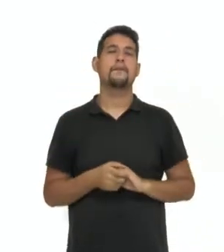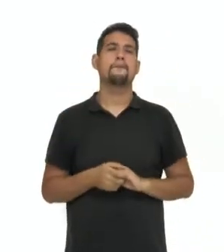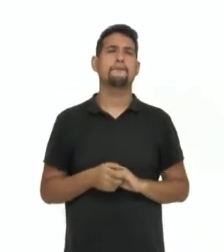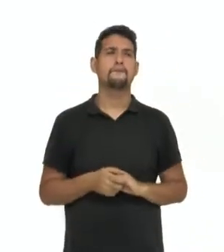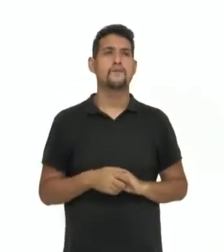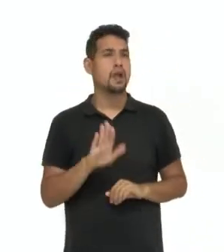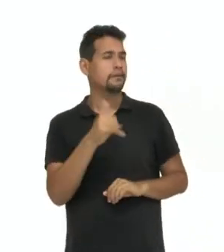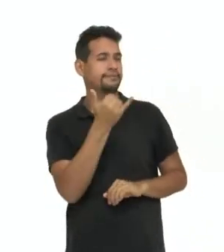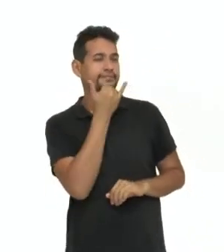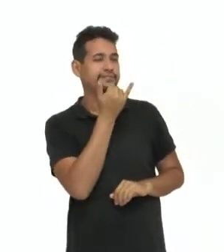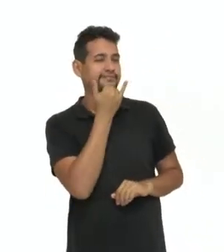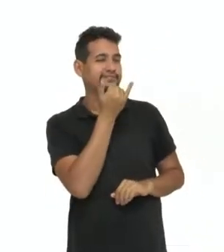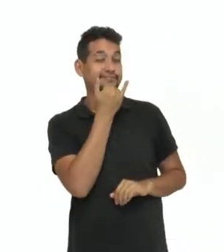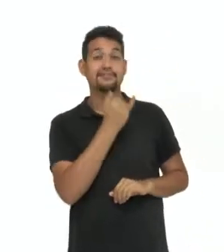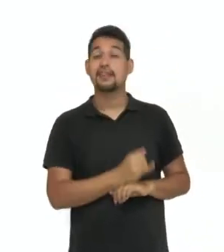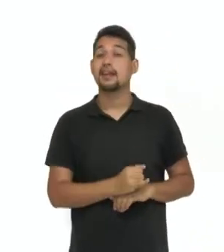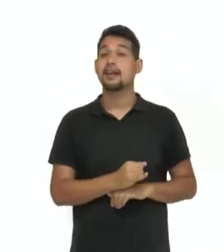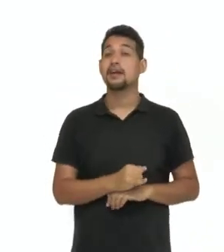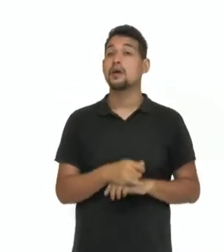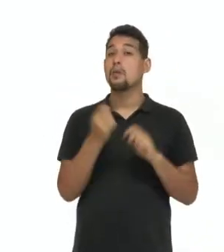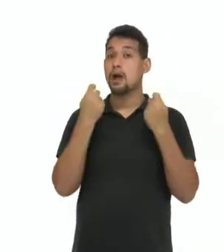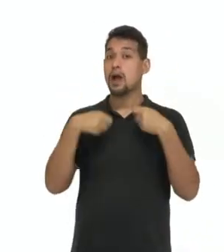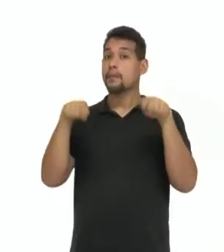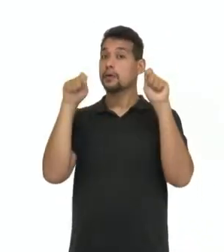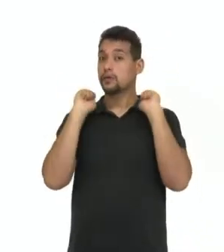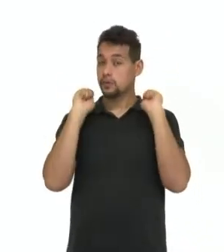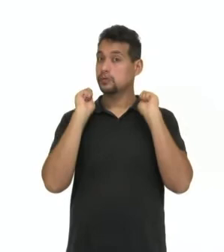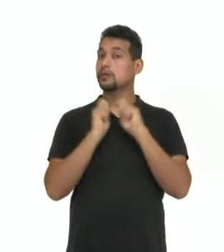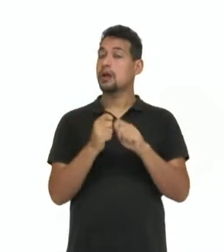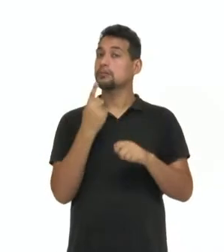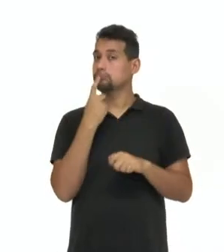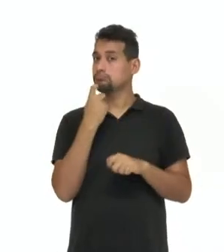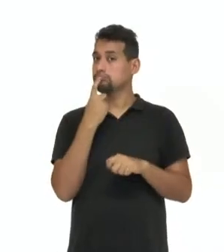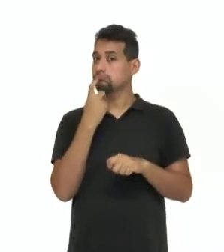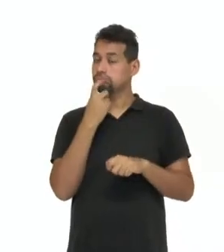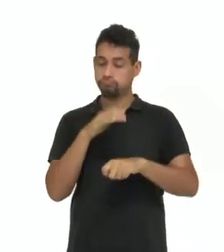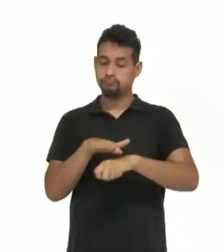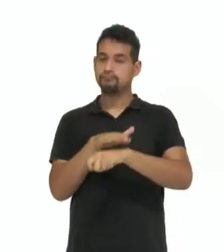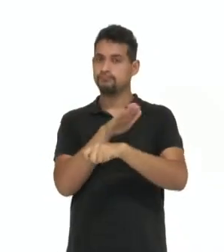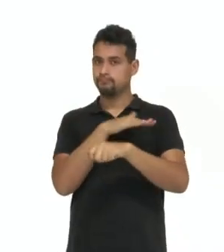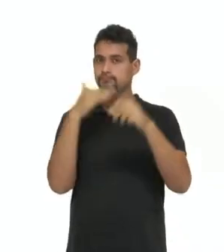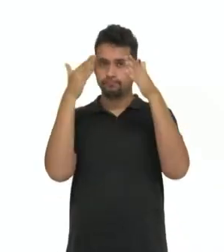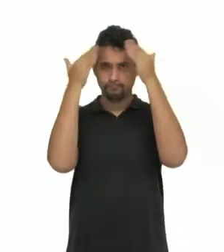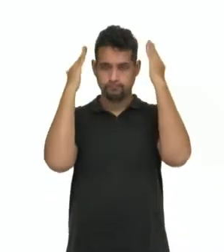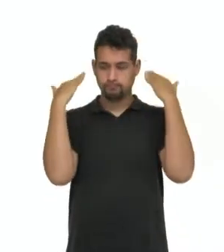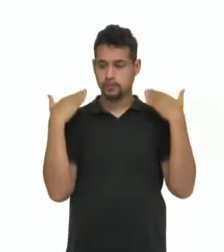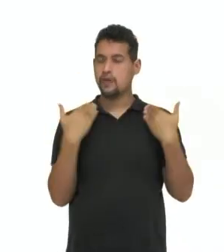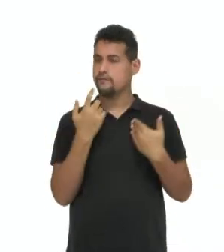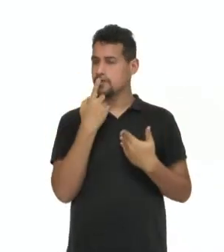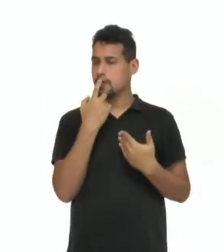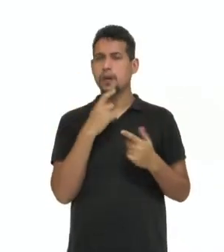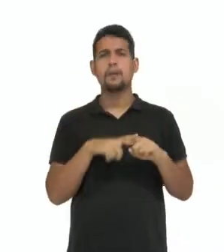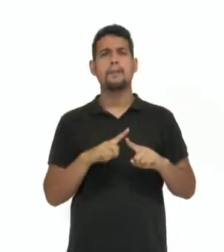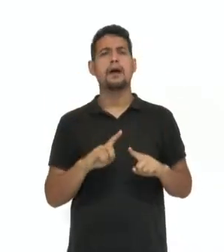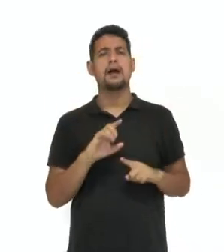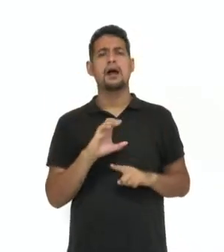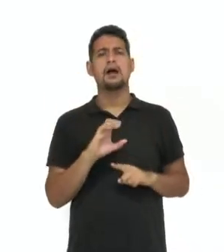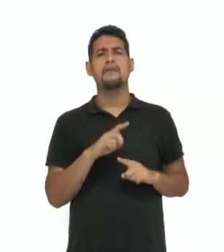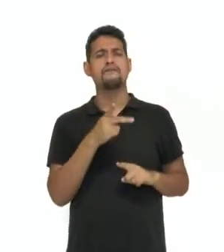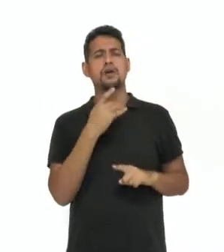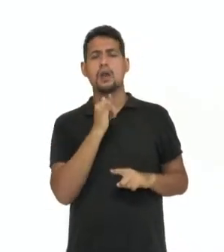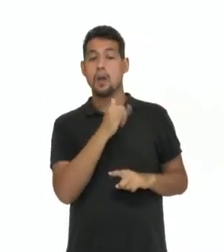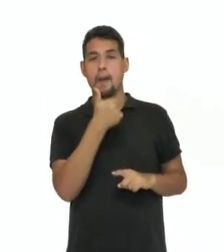Opa, perdón, una caperuza de terciopelo rojo. Caperucita le dijo